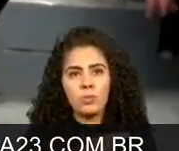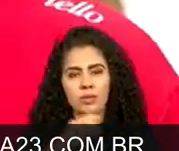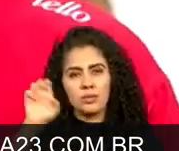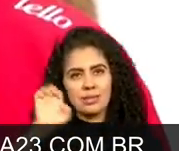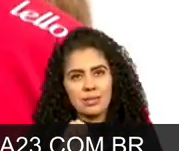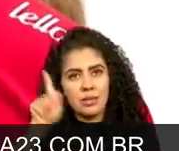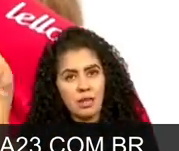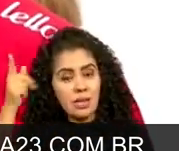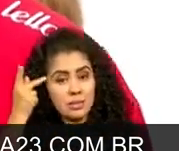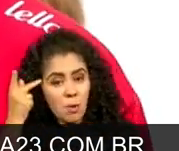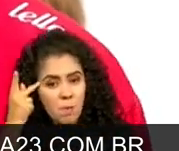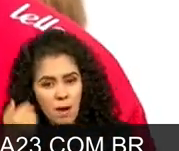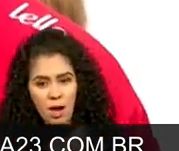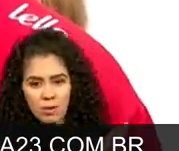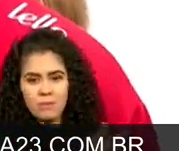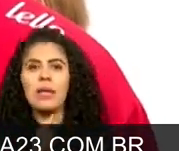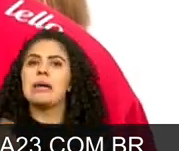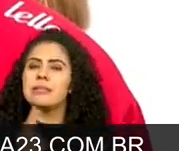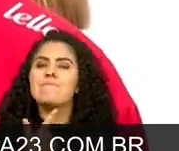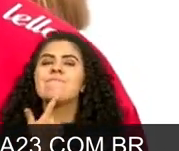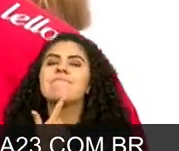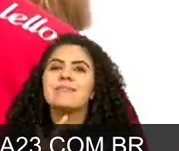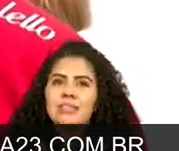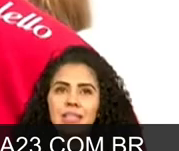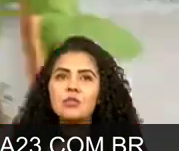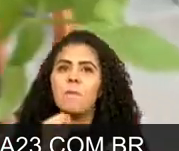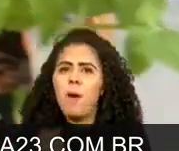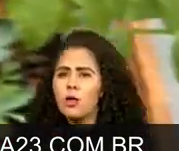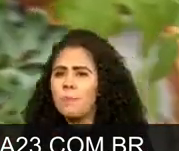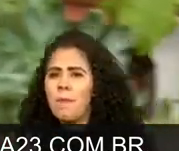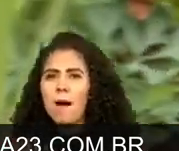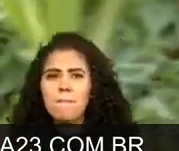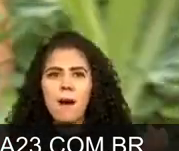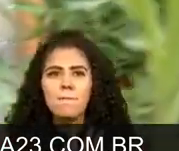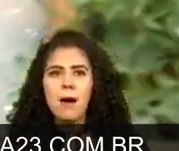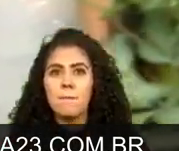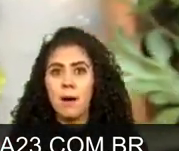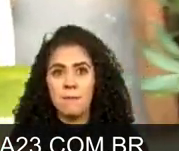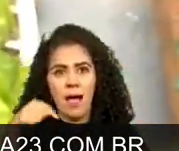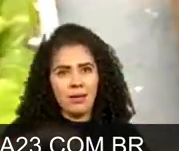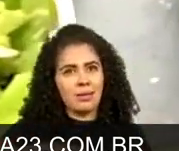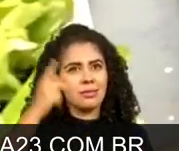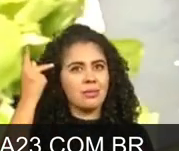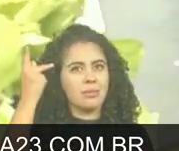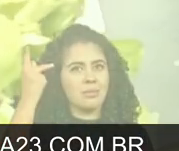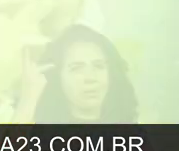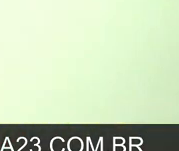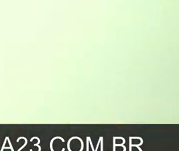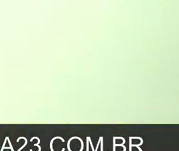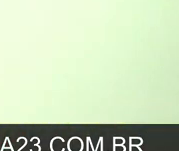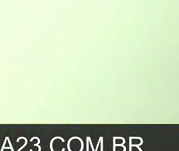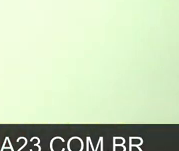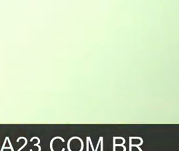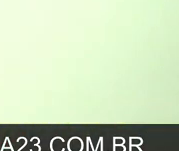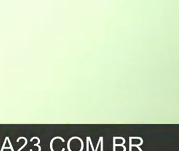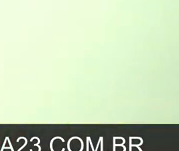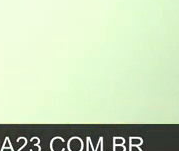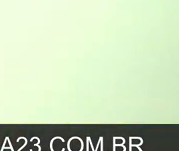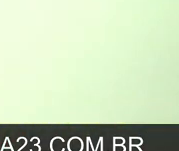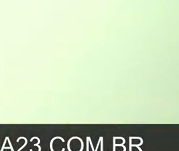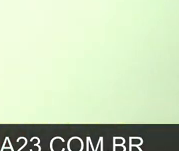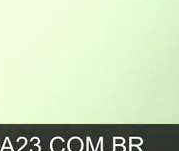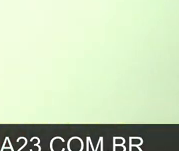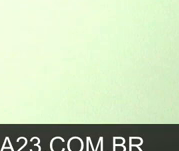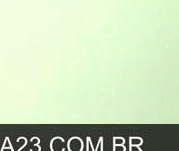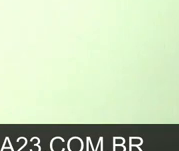Paulo. Desejamos que muitas hortas possam ser plantadas em toda a cidade de São Paulo, em todo o Brasil. Uma excelente